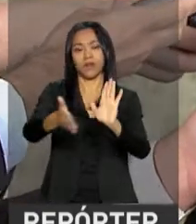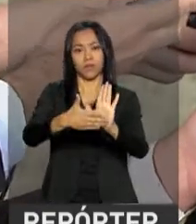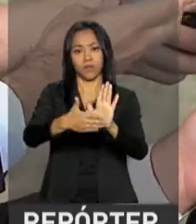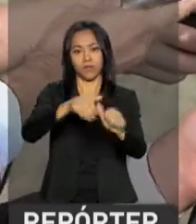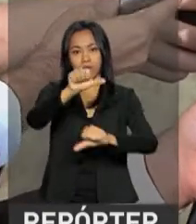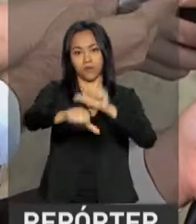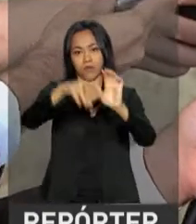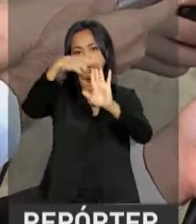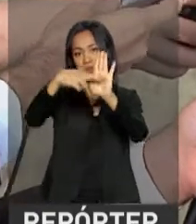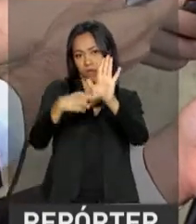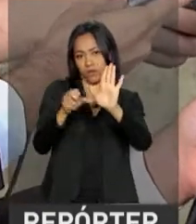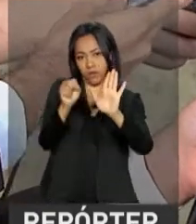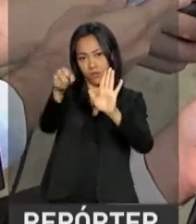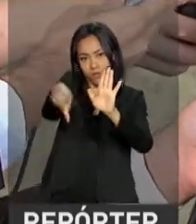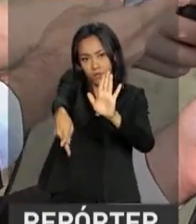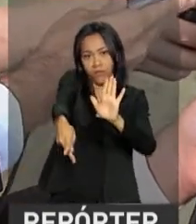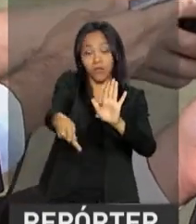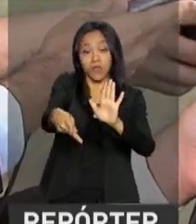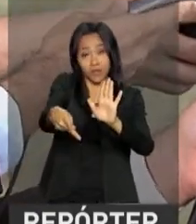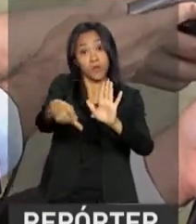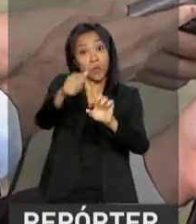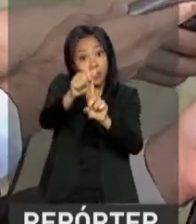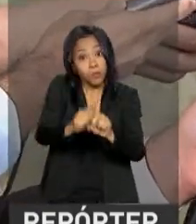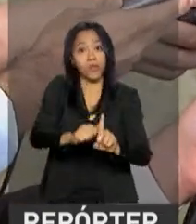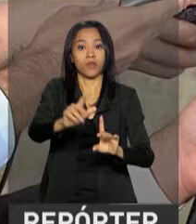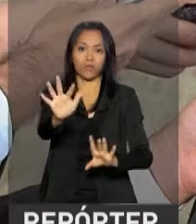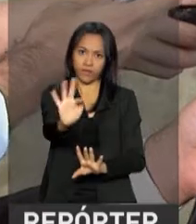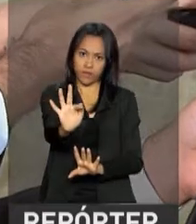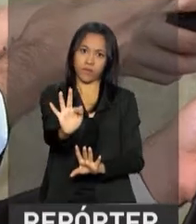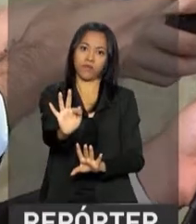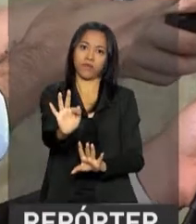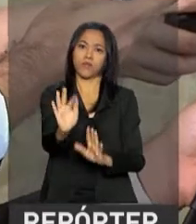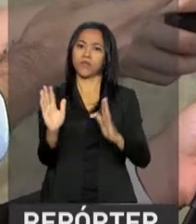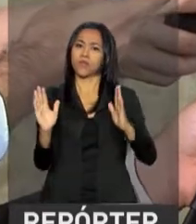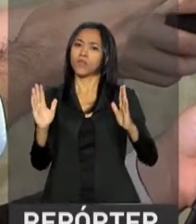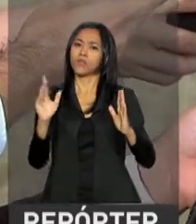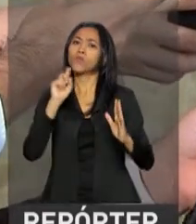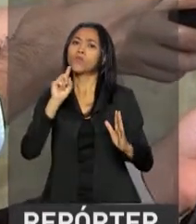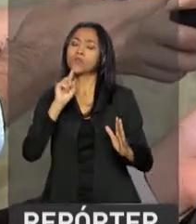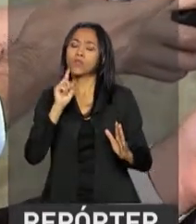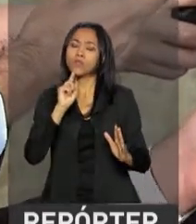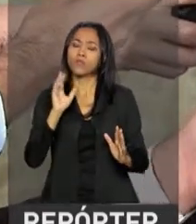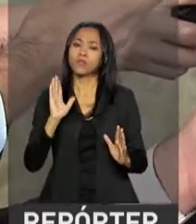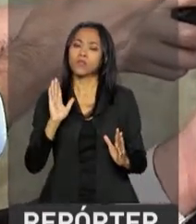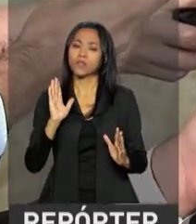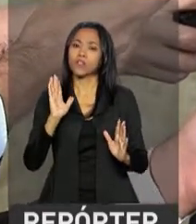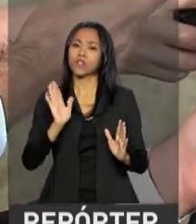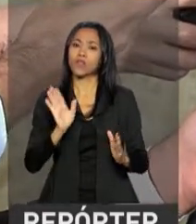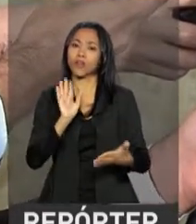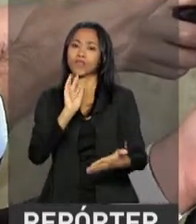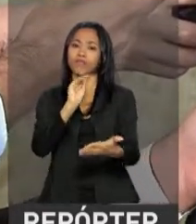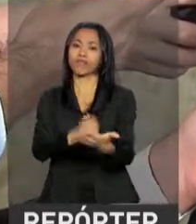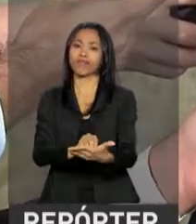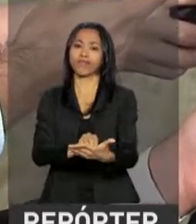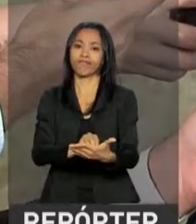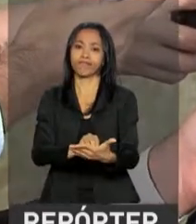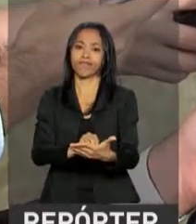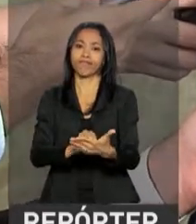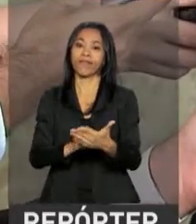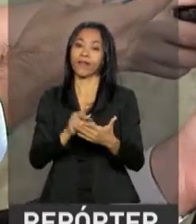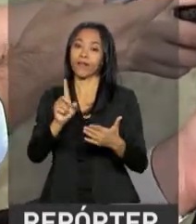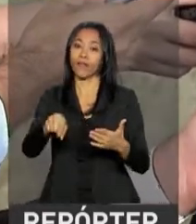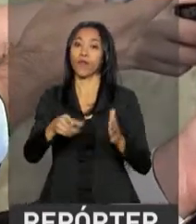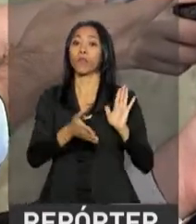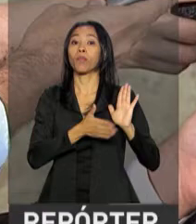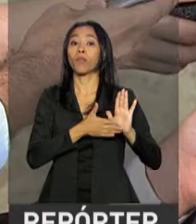da Previdência ainda no mês de fevereiro e nos dias estabelecidos na agenda proposta